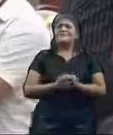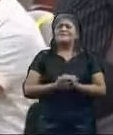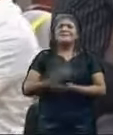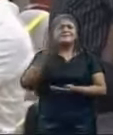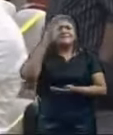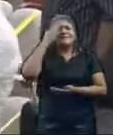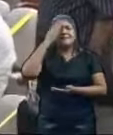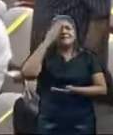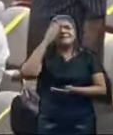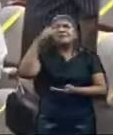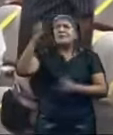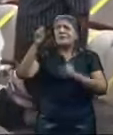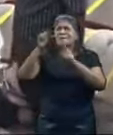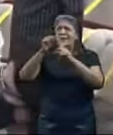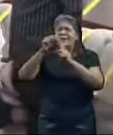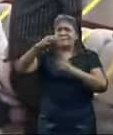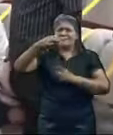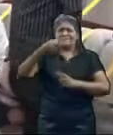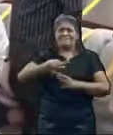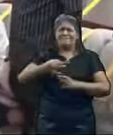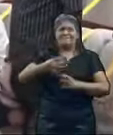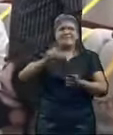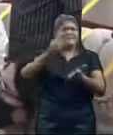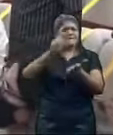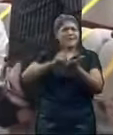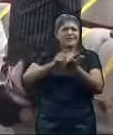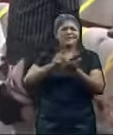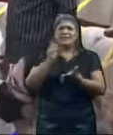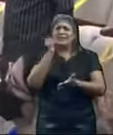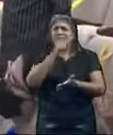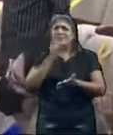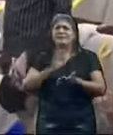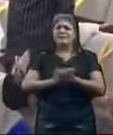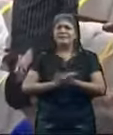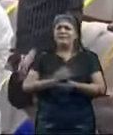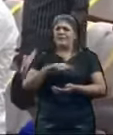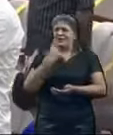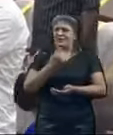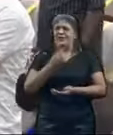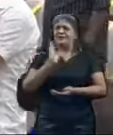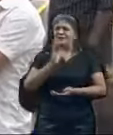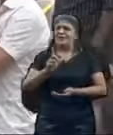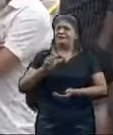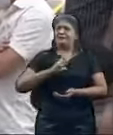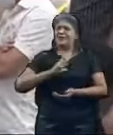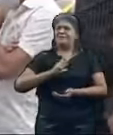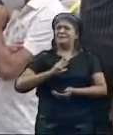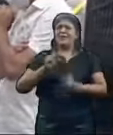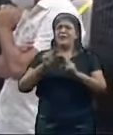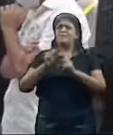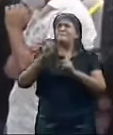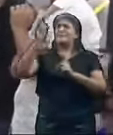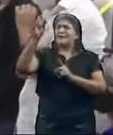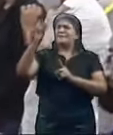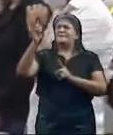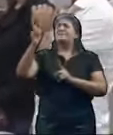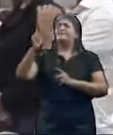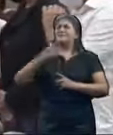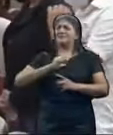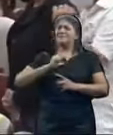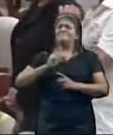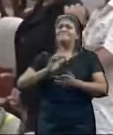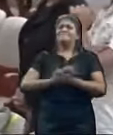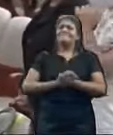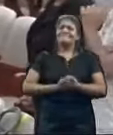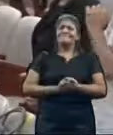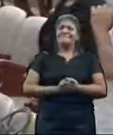verdadeira e nós temos provado dessa boa palavra do senhor Ó que não sejamos iludidos jamais Senhor